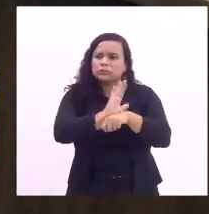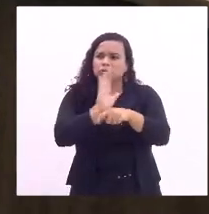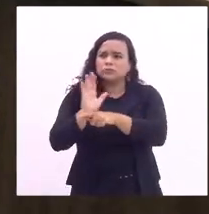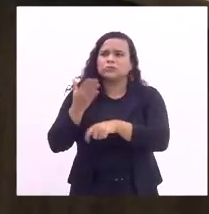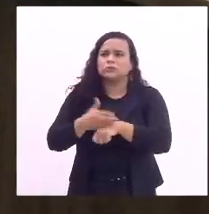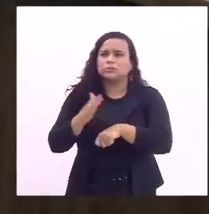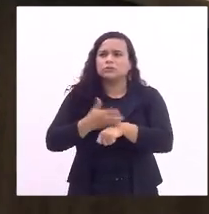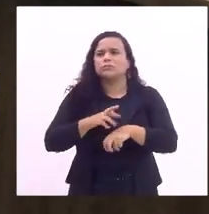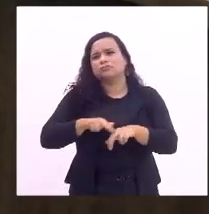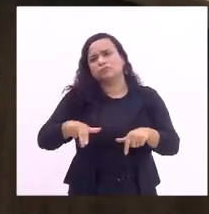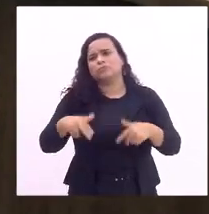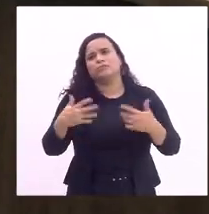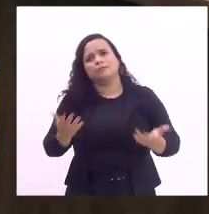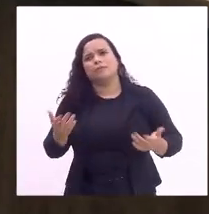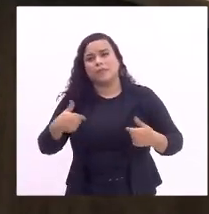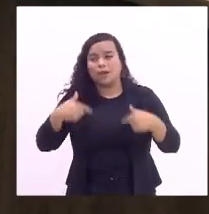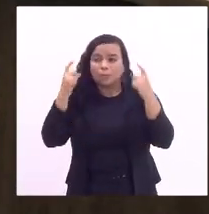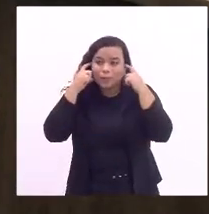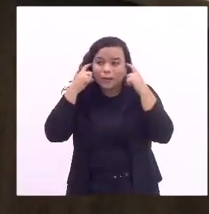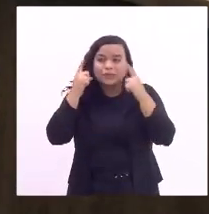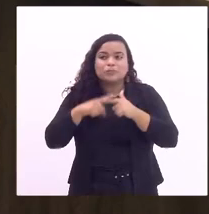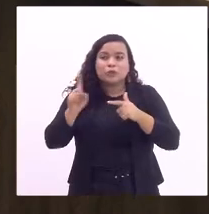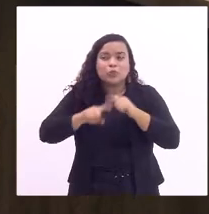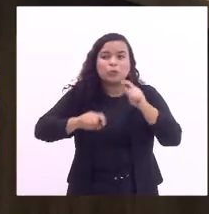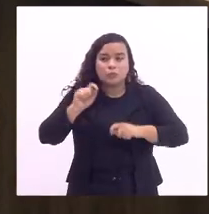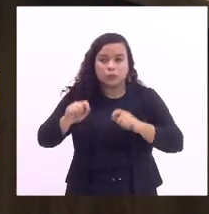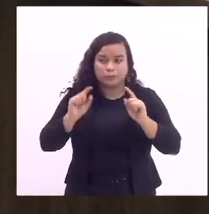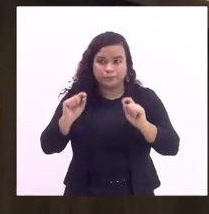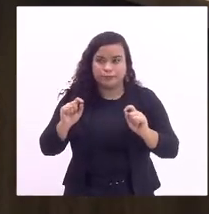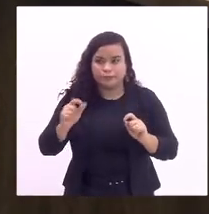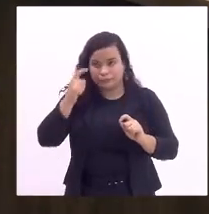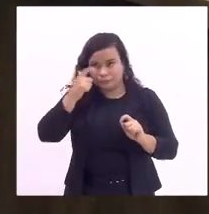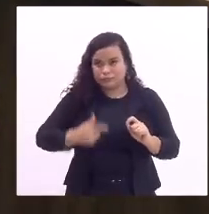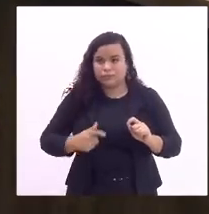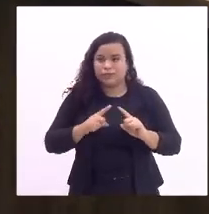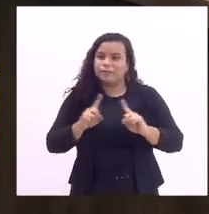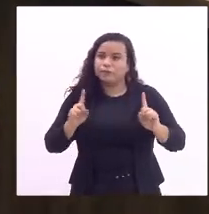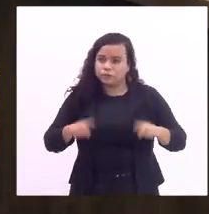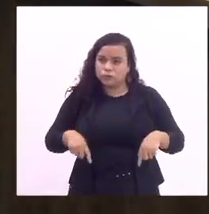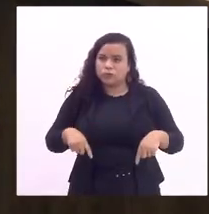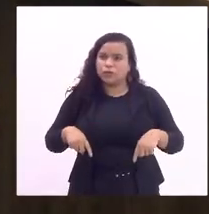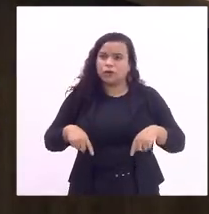porque eu enquanto funcionária do SUS,